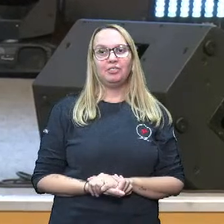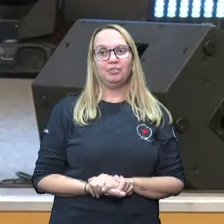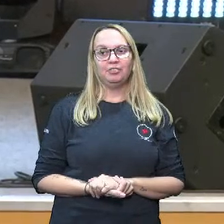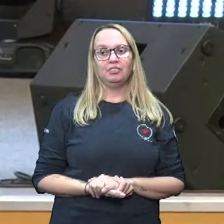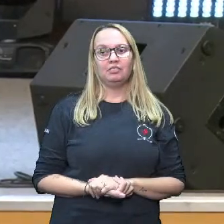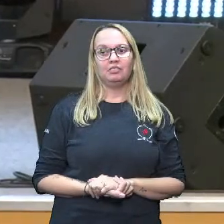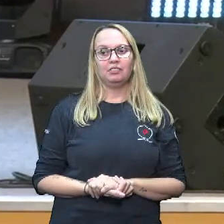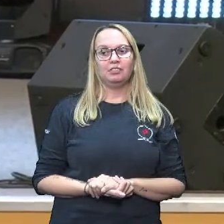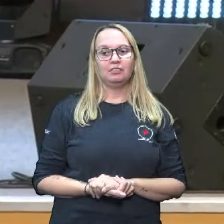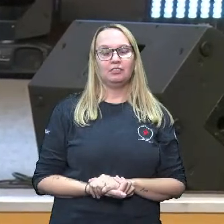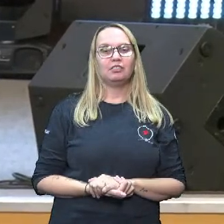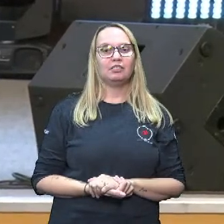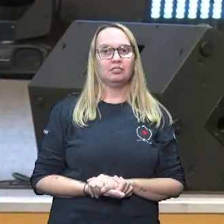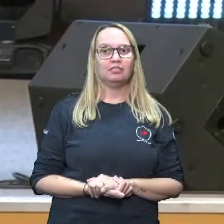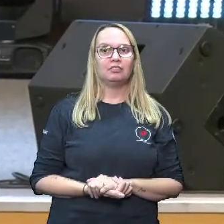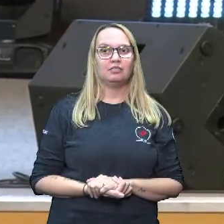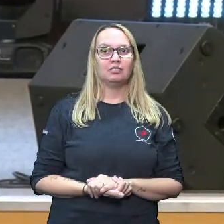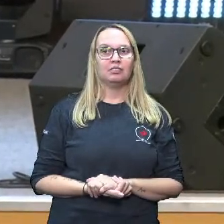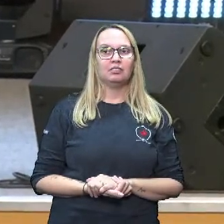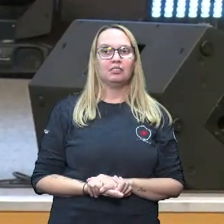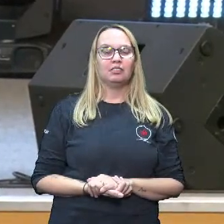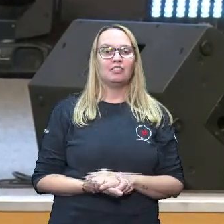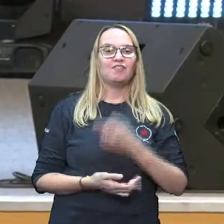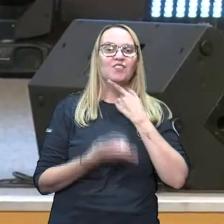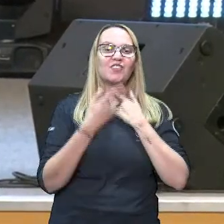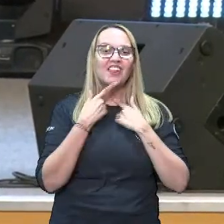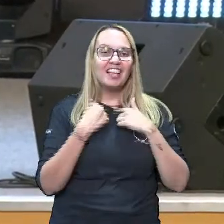E nós não estamos com vontade de parar.